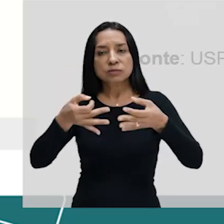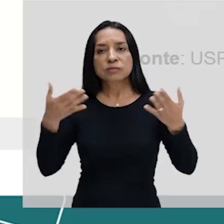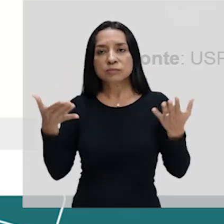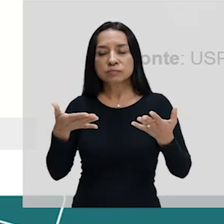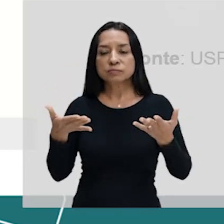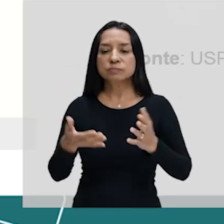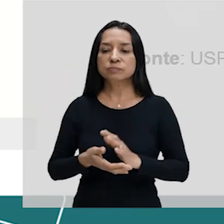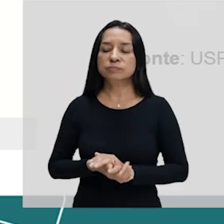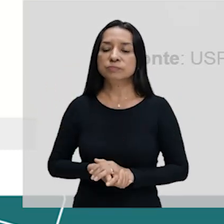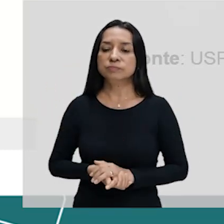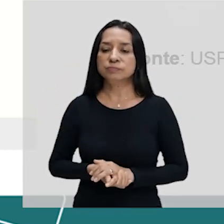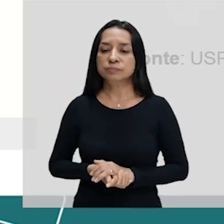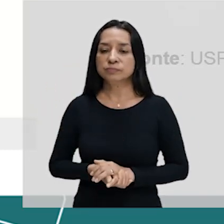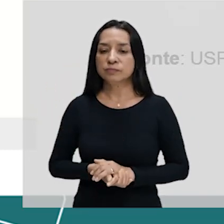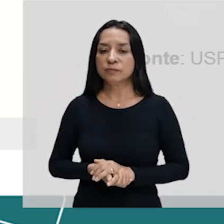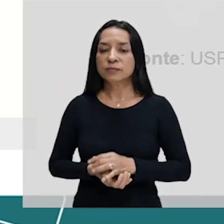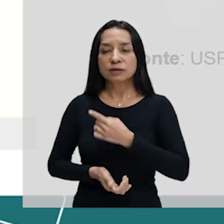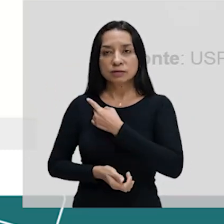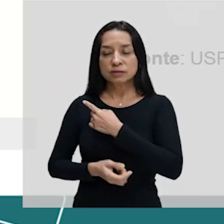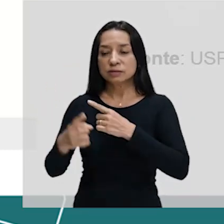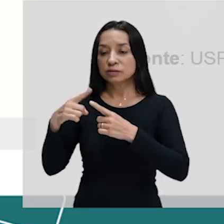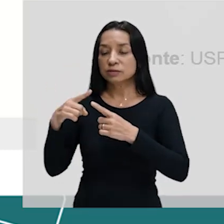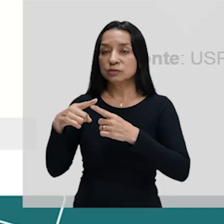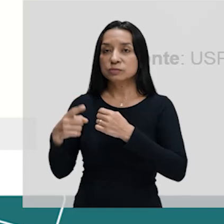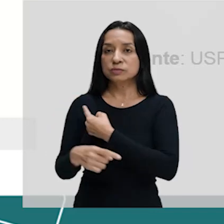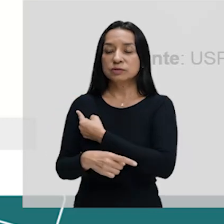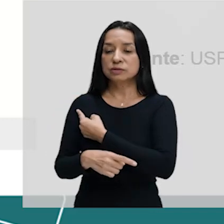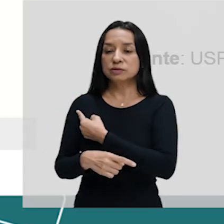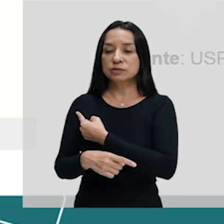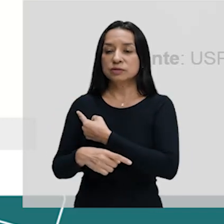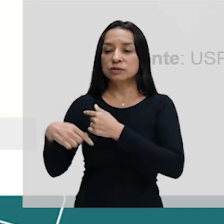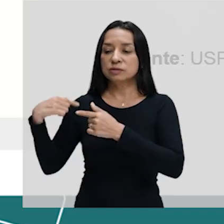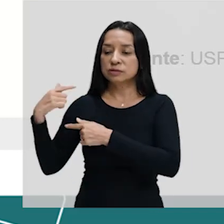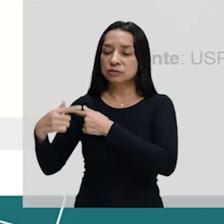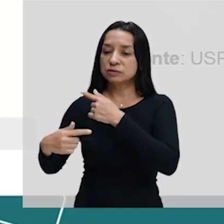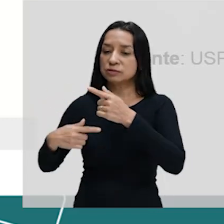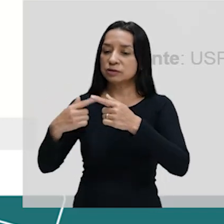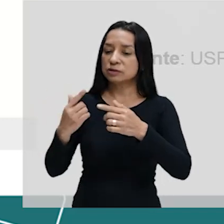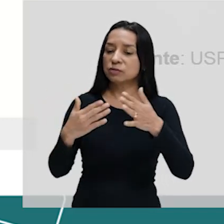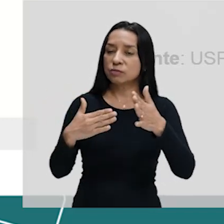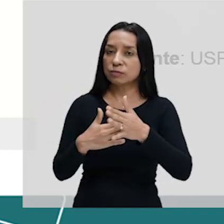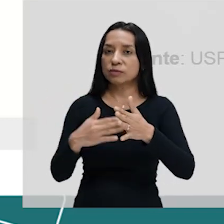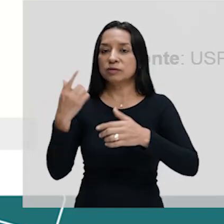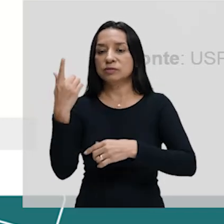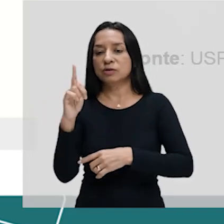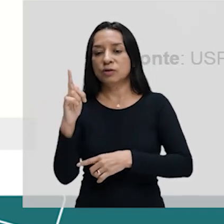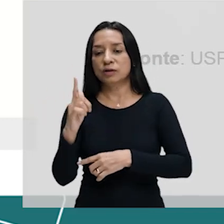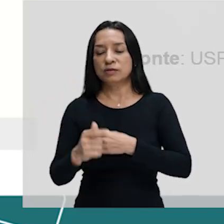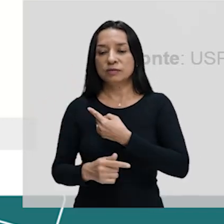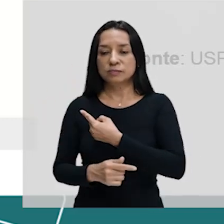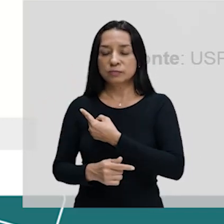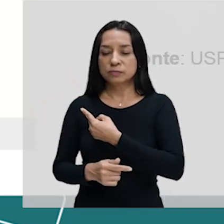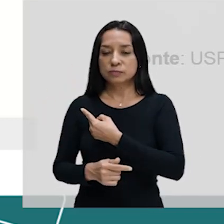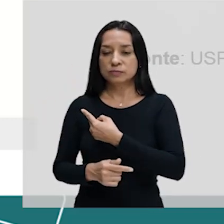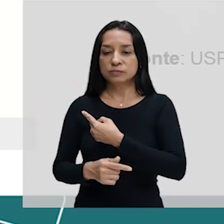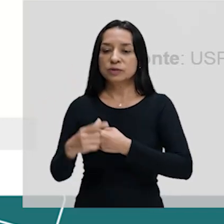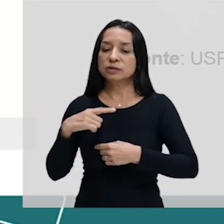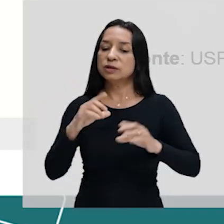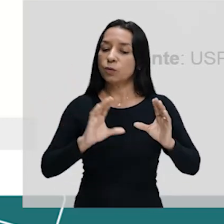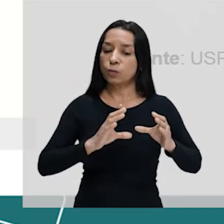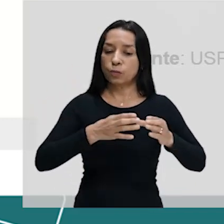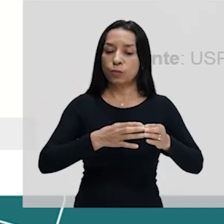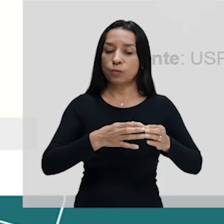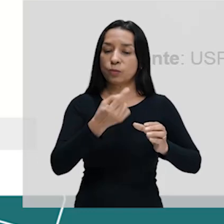vocês. Nessa especiação tem que haver o quê? A geração de uma barreira geográfica. Ou seja, eu tenho um grupo